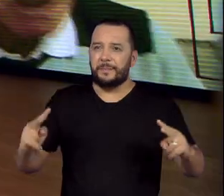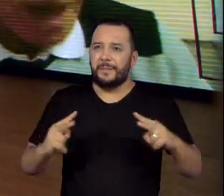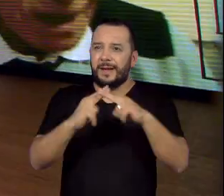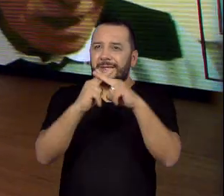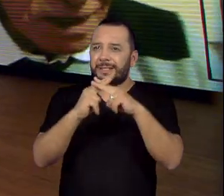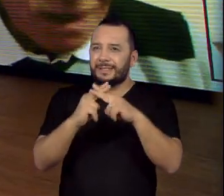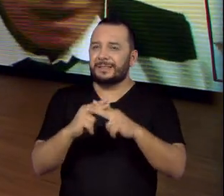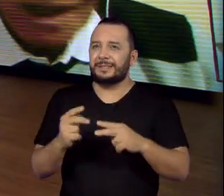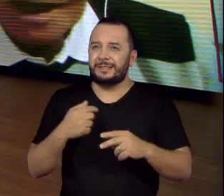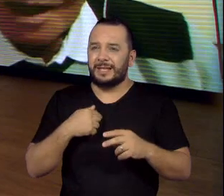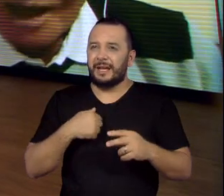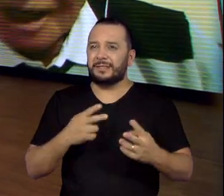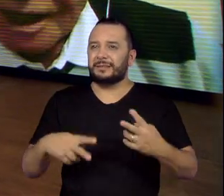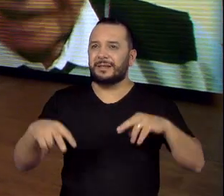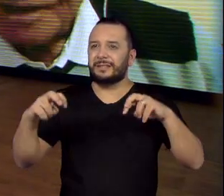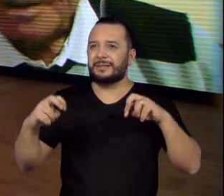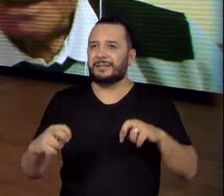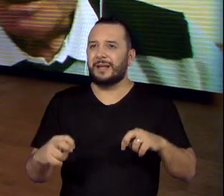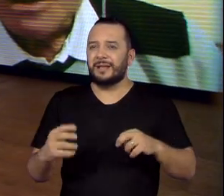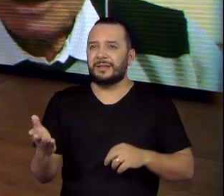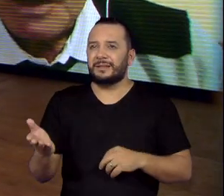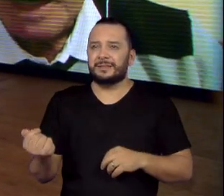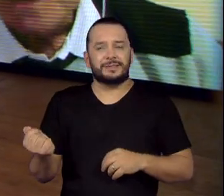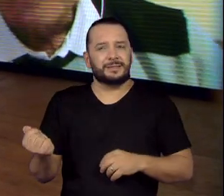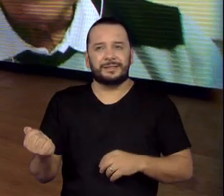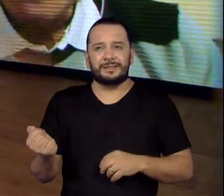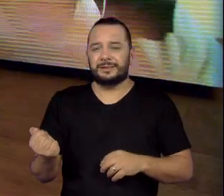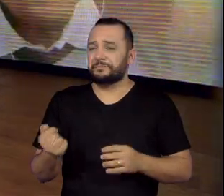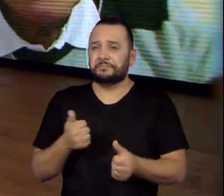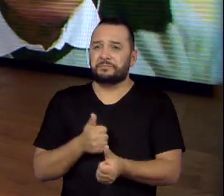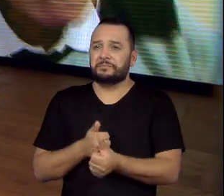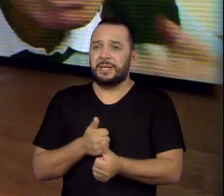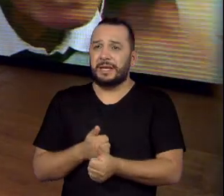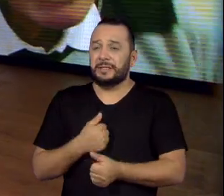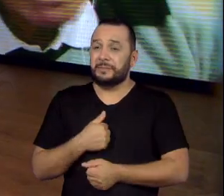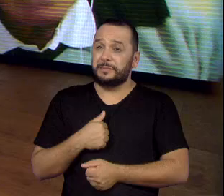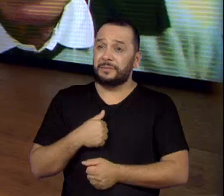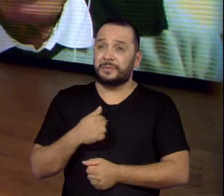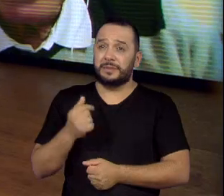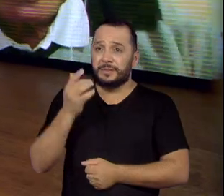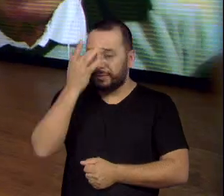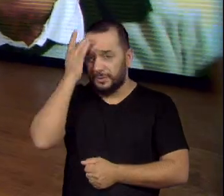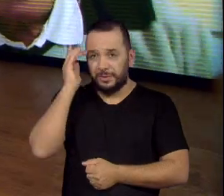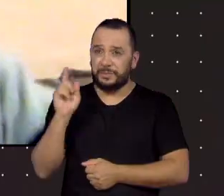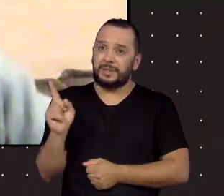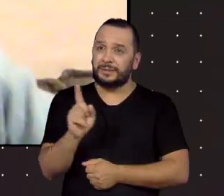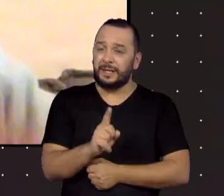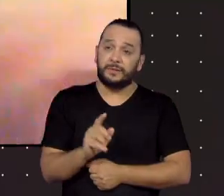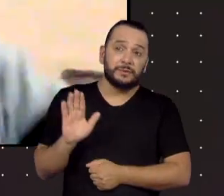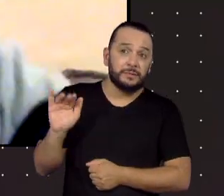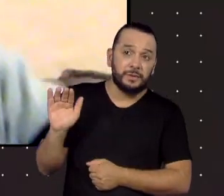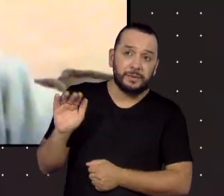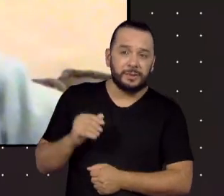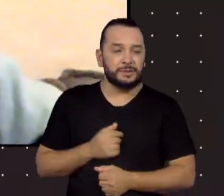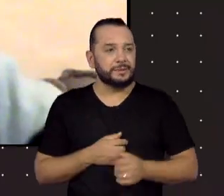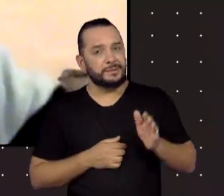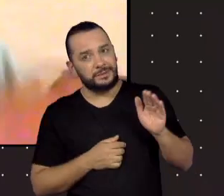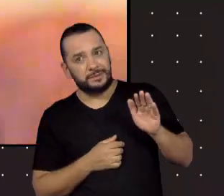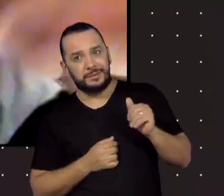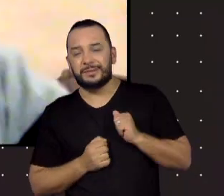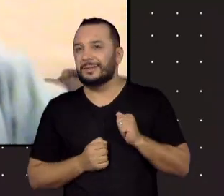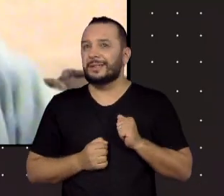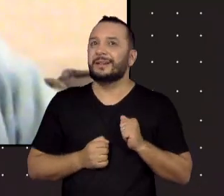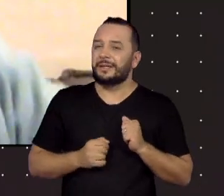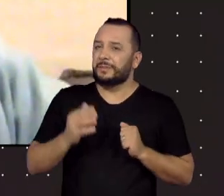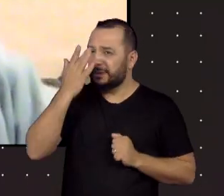estavam sentadas ali no seu lado, passava Marcelo Mastroianni, Silvana Pampanini, Gina Lollobrigida,